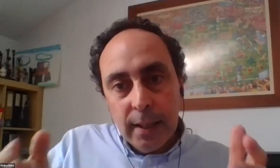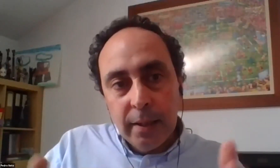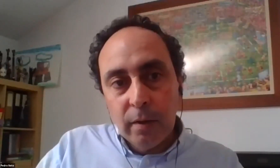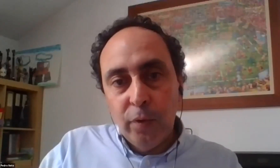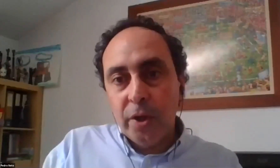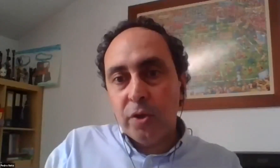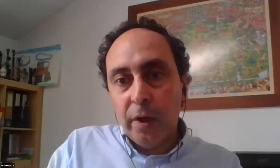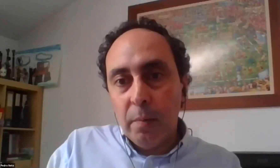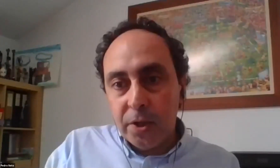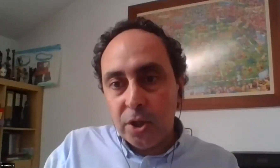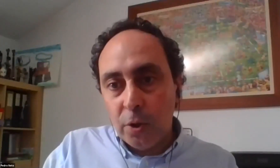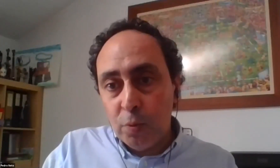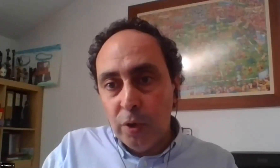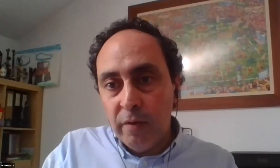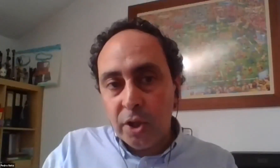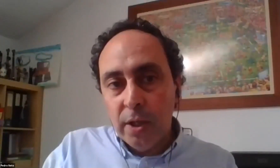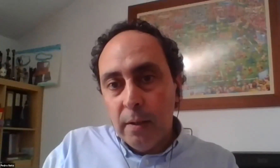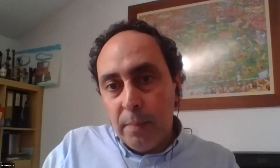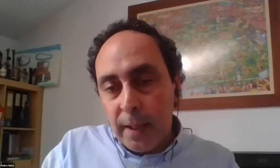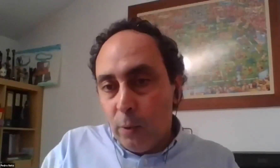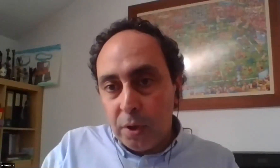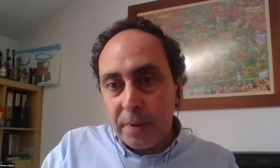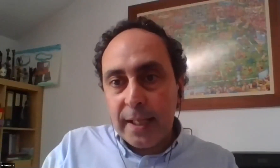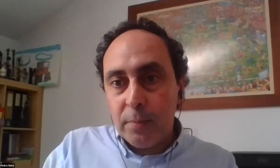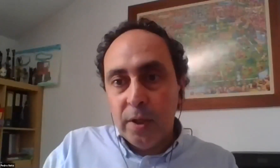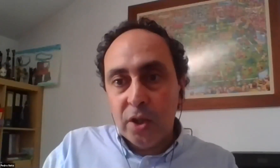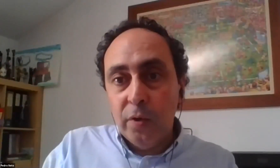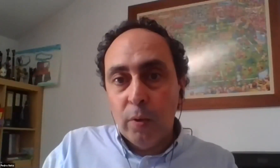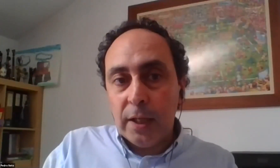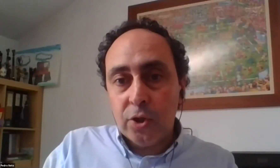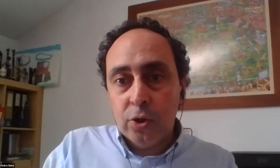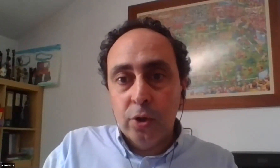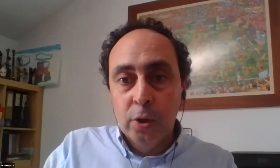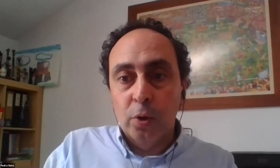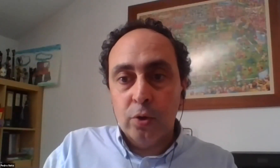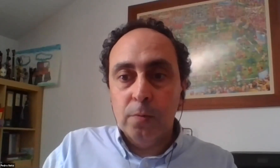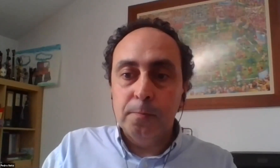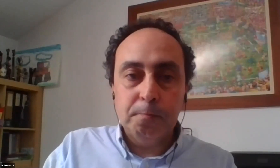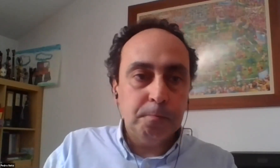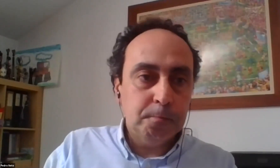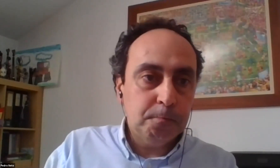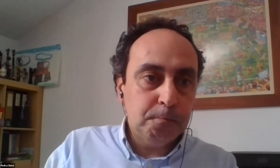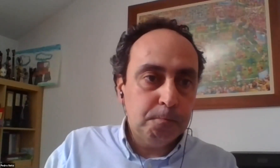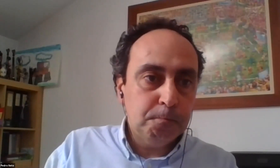utilizar aquilo que forem as ferramentas que estão disponíveis para ultrapassar, portanto, as dificuldades de todos.